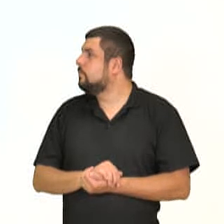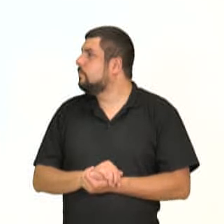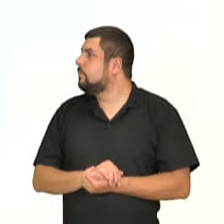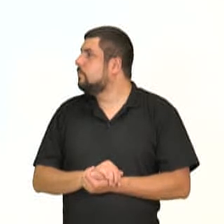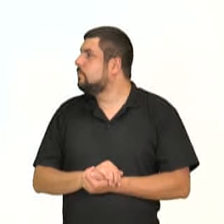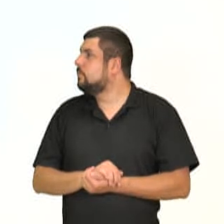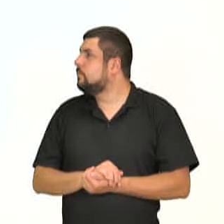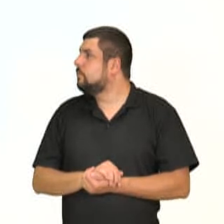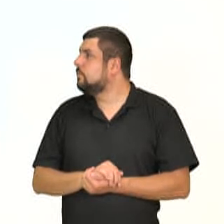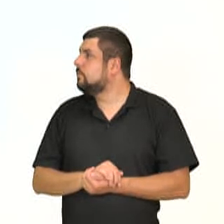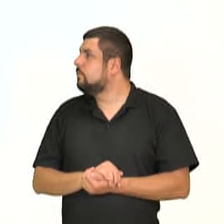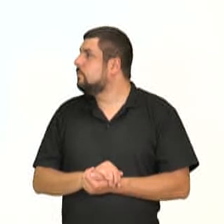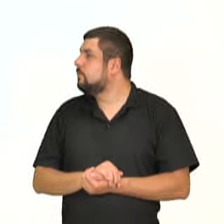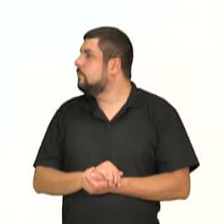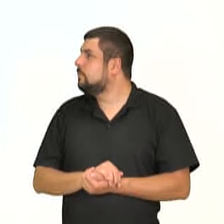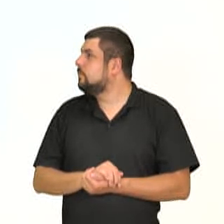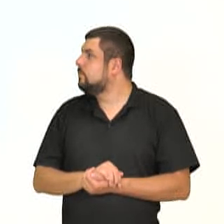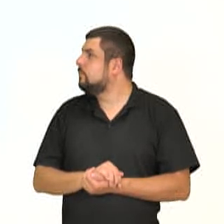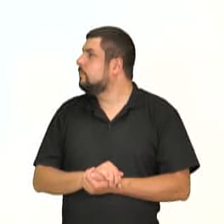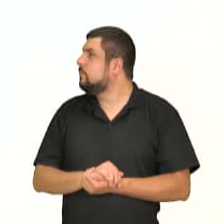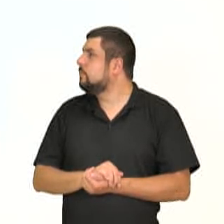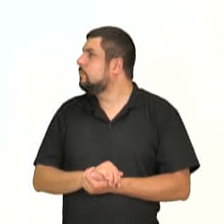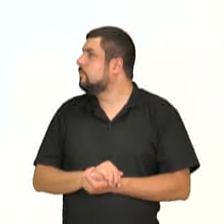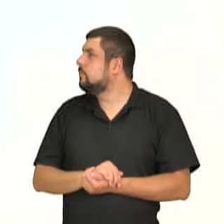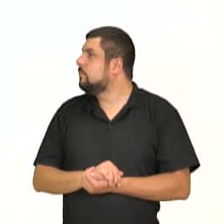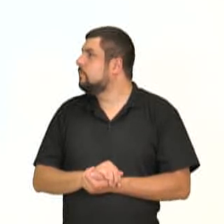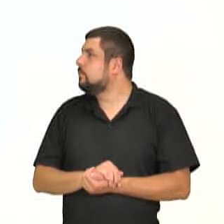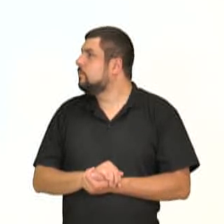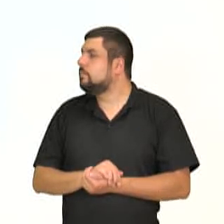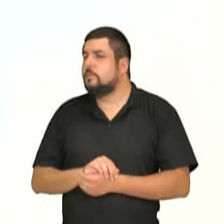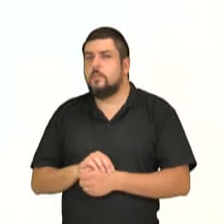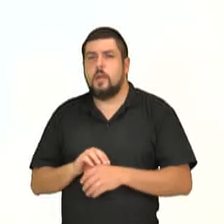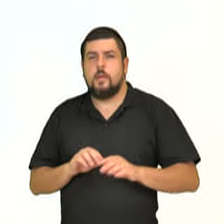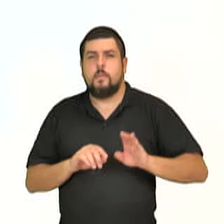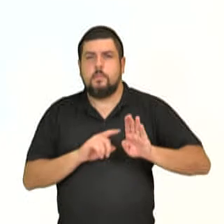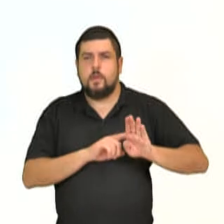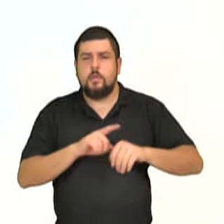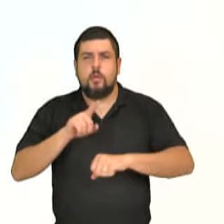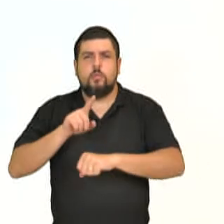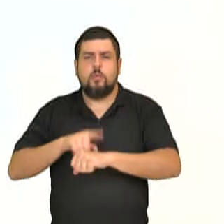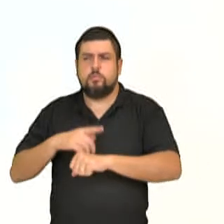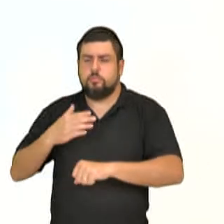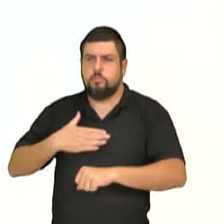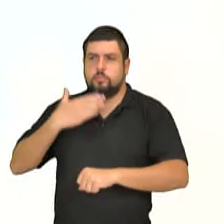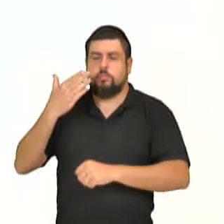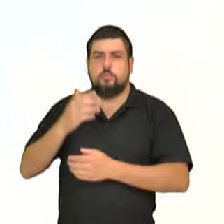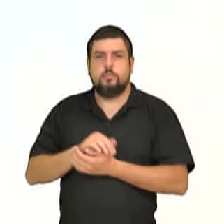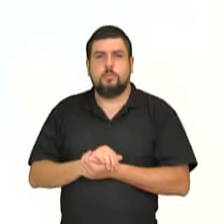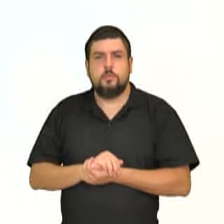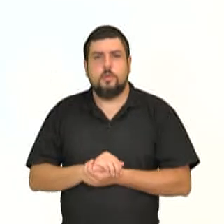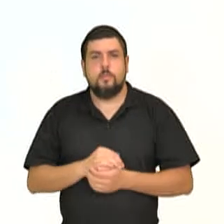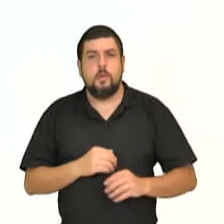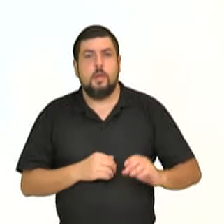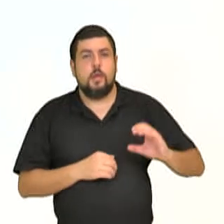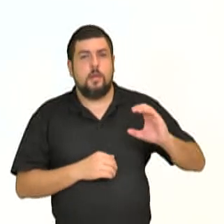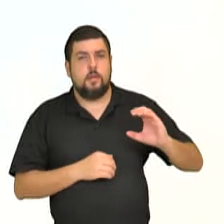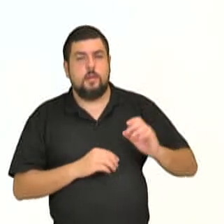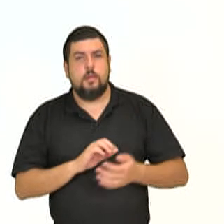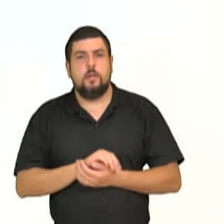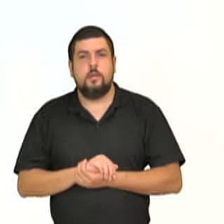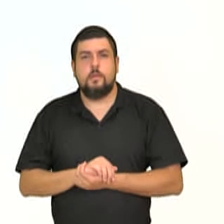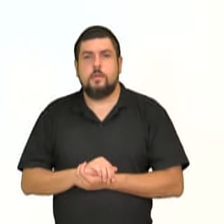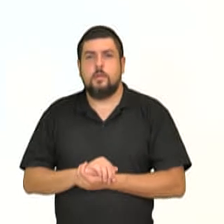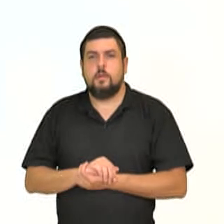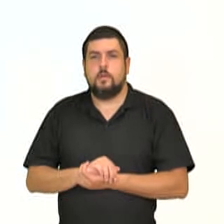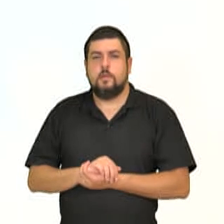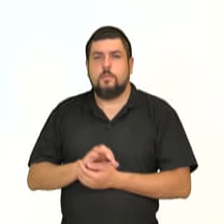O que significa? Horário inesperado. E letra C, isso é como aprovar uma